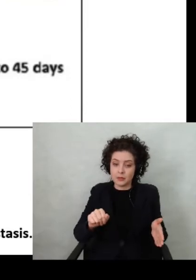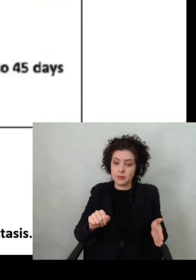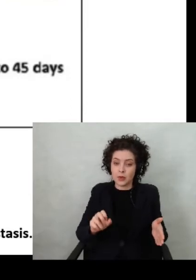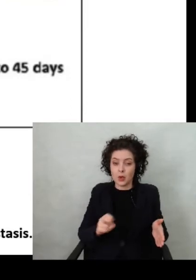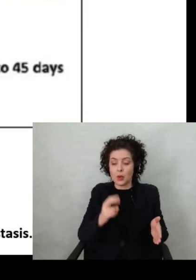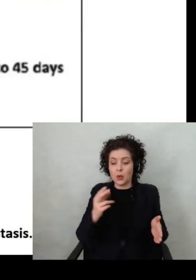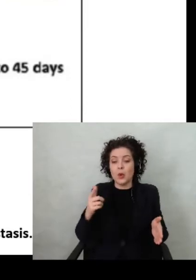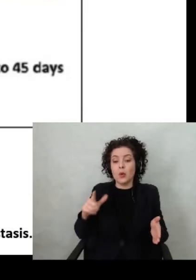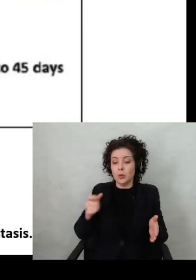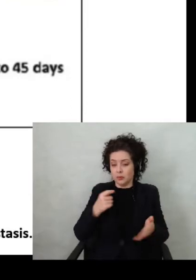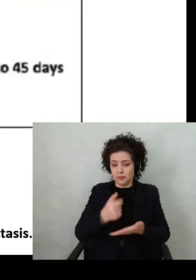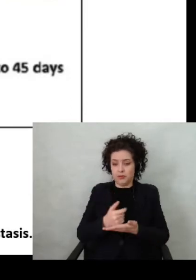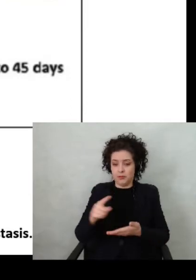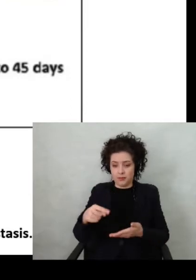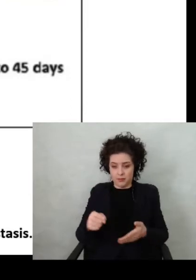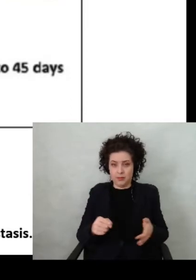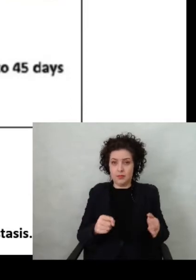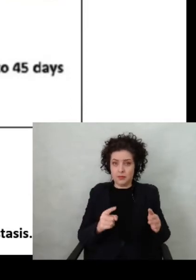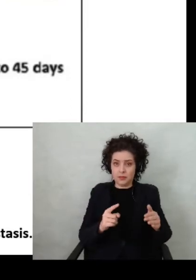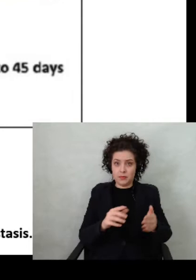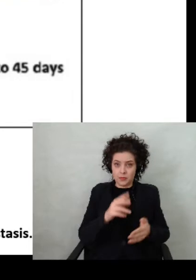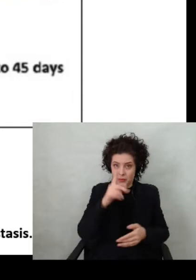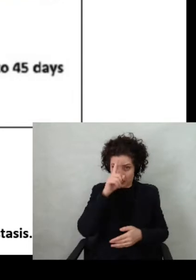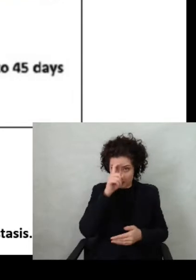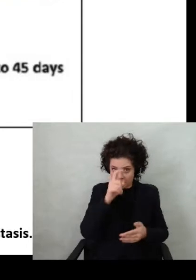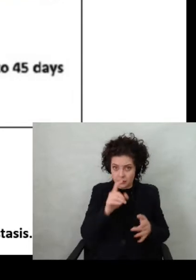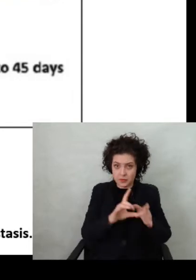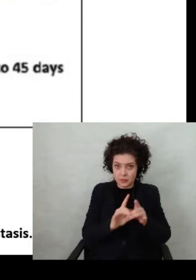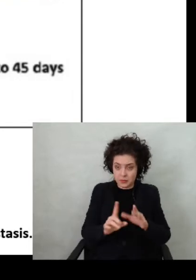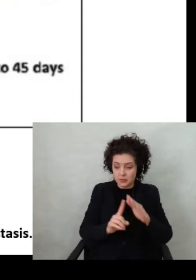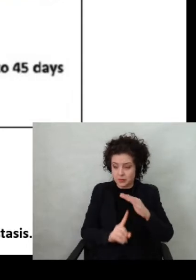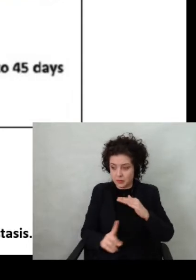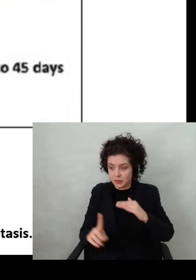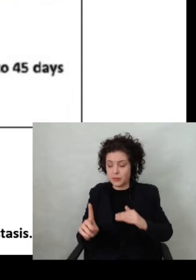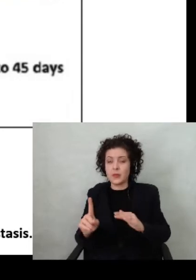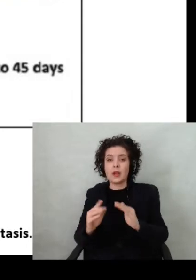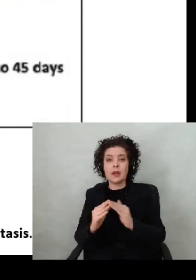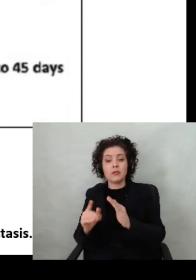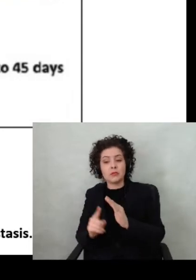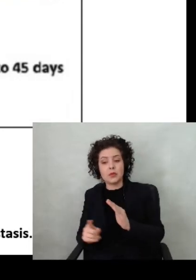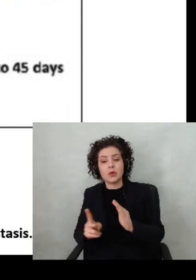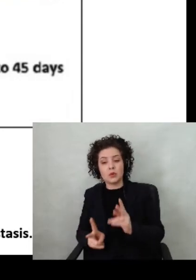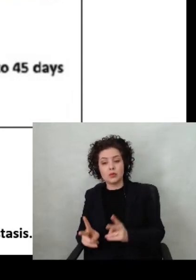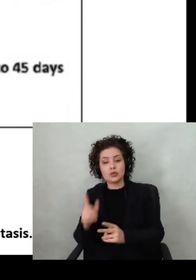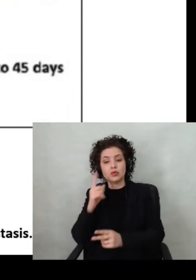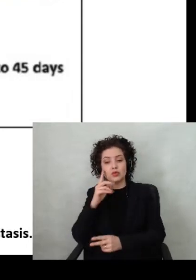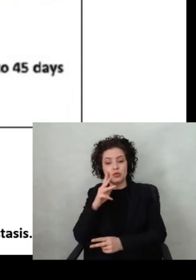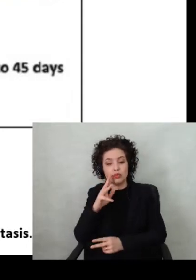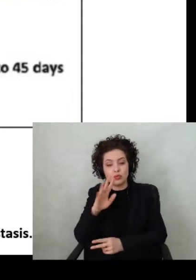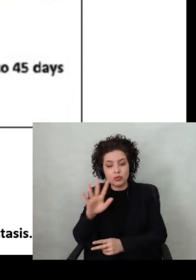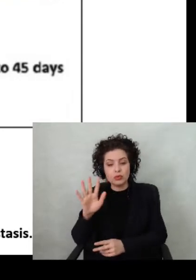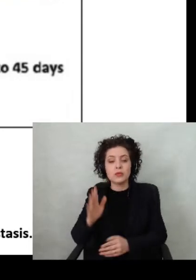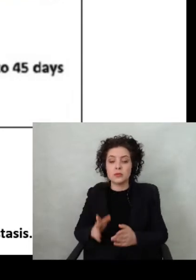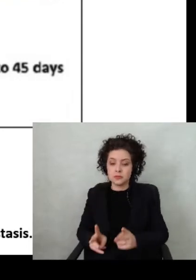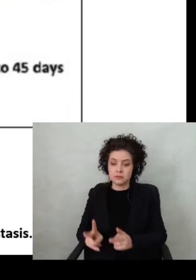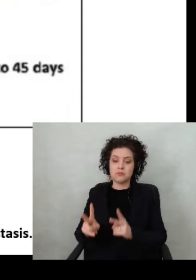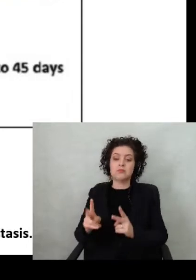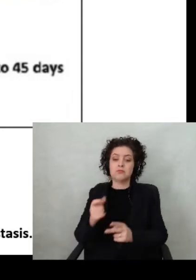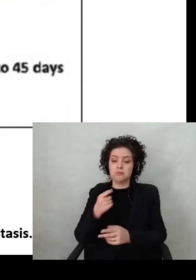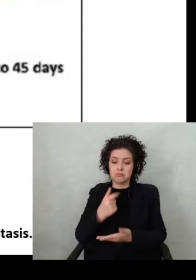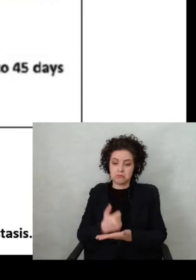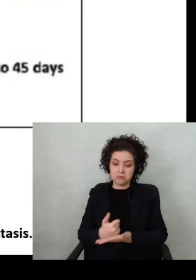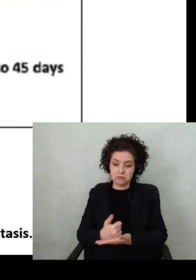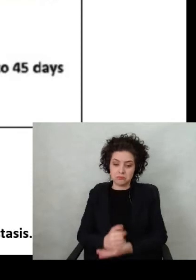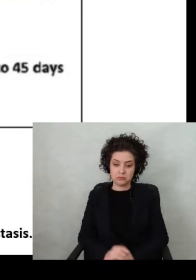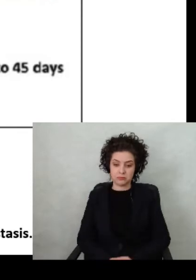alta. Então, existe esse dado já da literatura, não existe especificamente para o COVID. Então, o